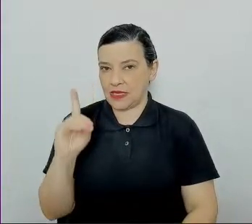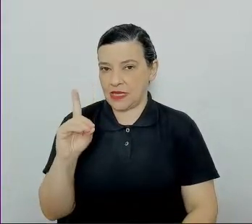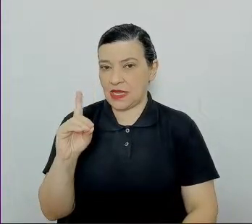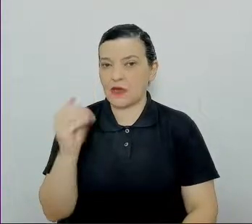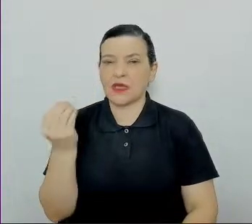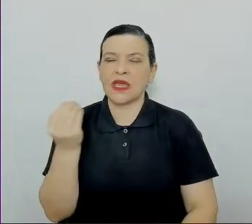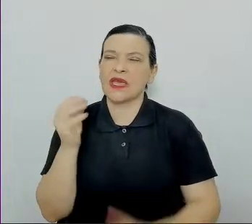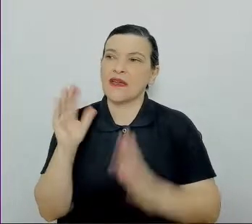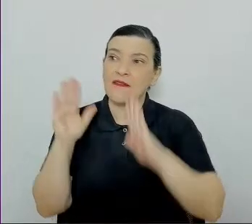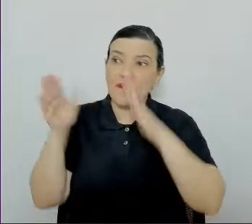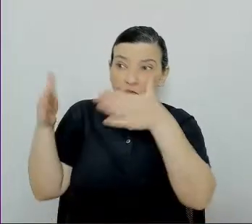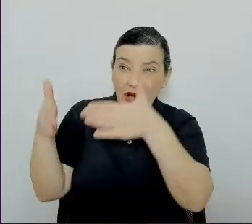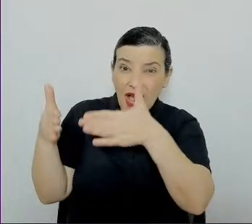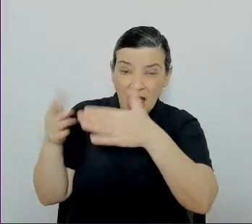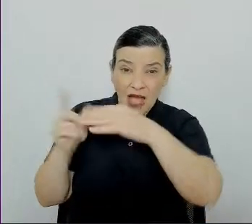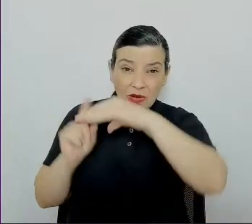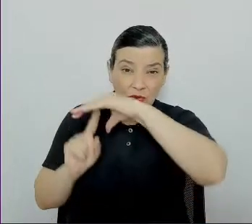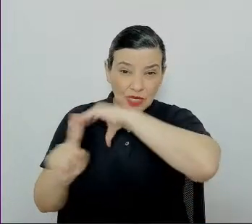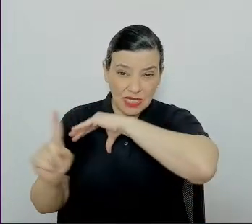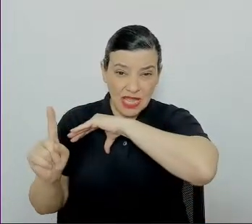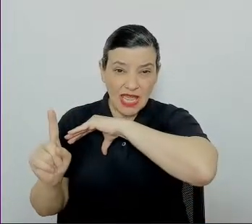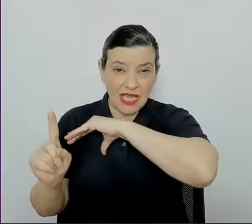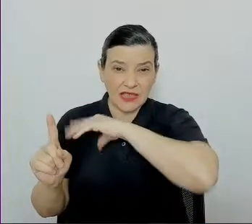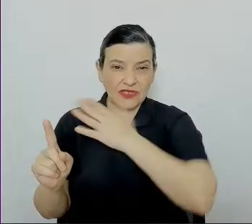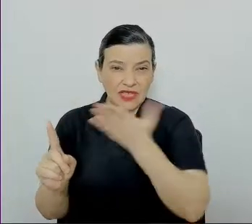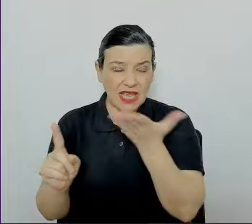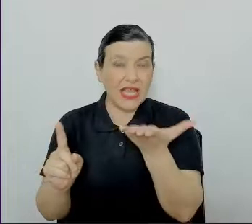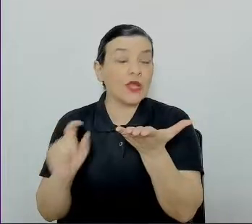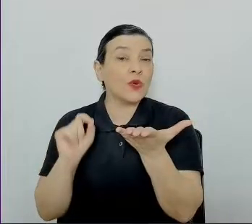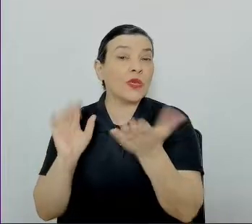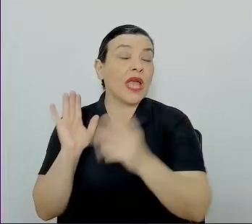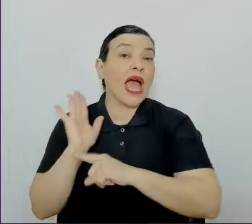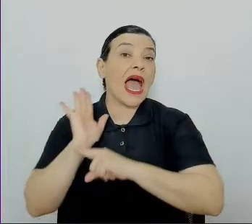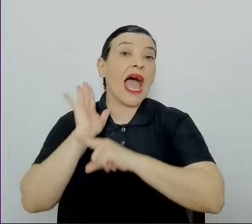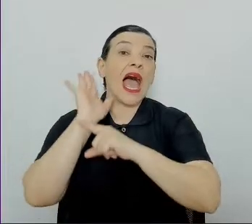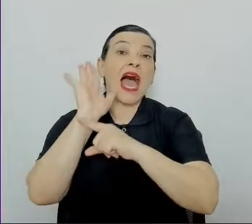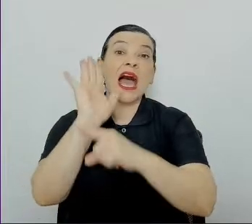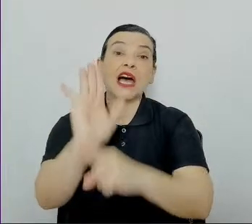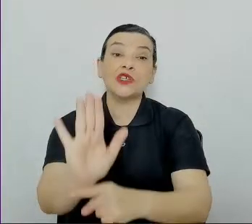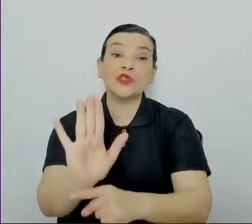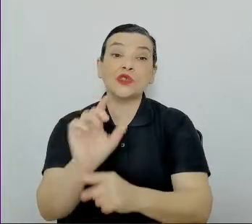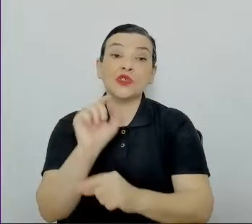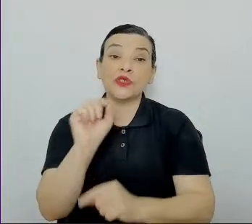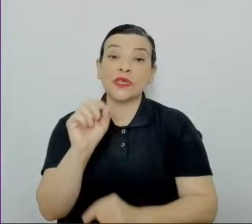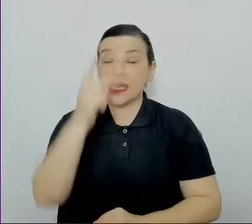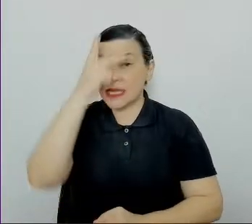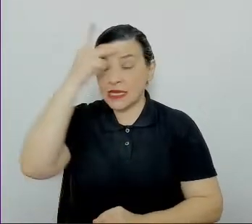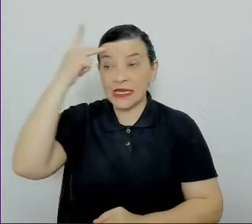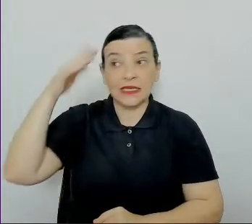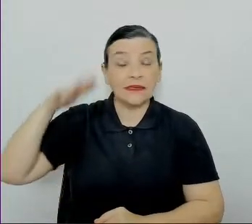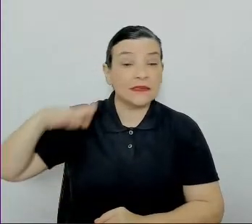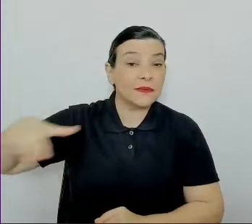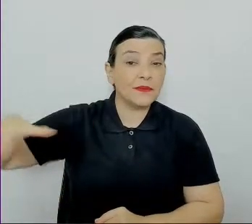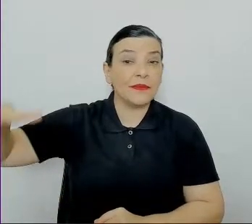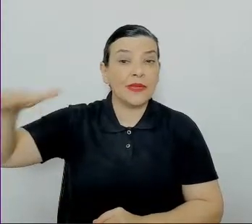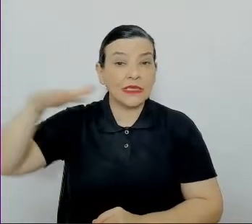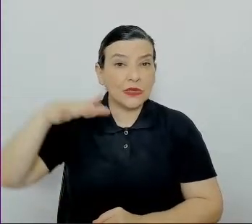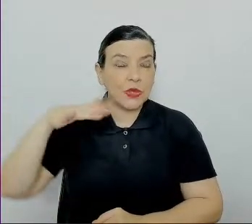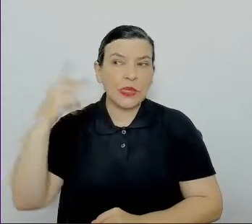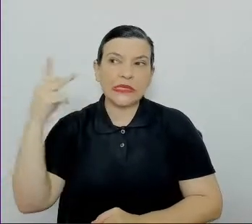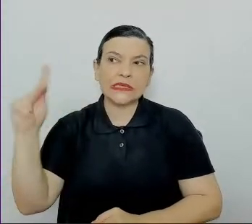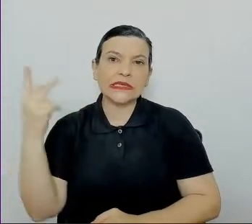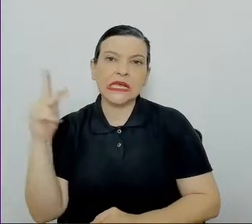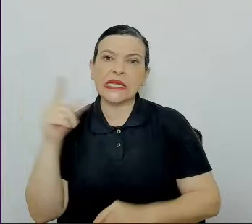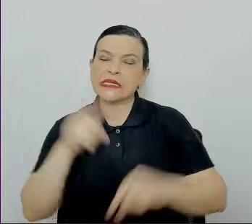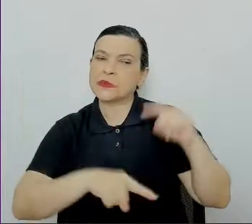é o produto, o Job Speedrun não ajuda, não diz para focar no que as pessoas estão tentando alcançar quando elas compram o seu